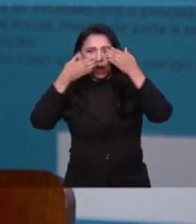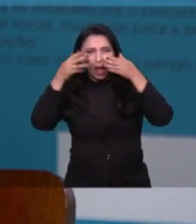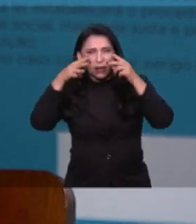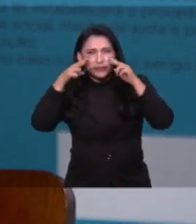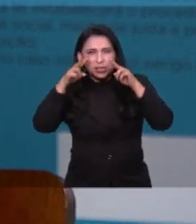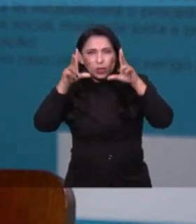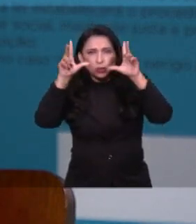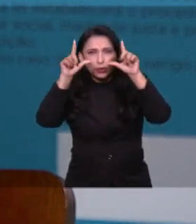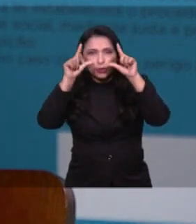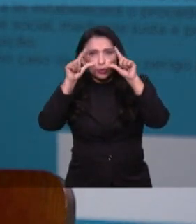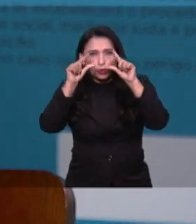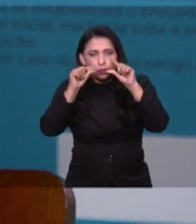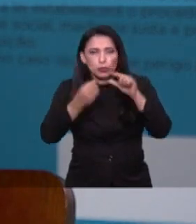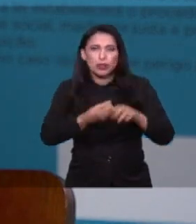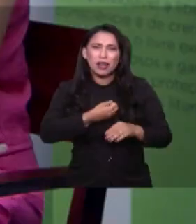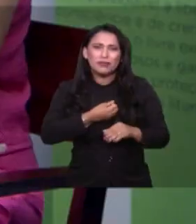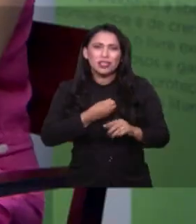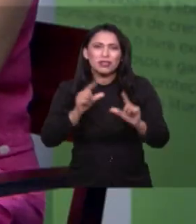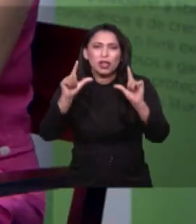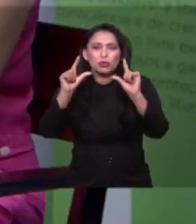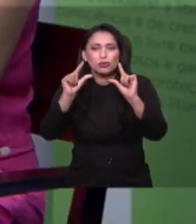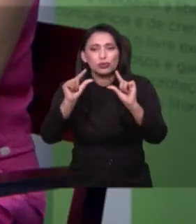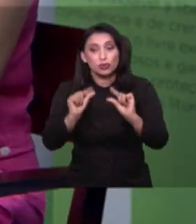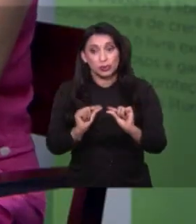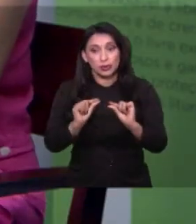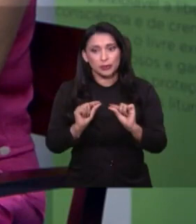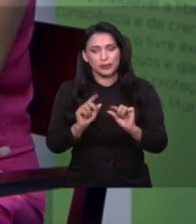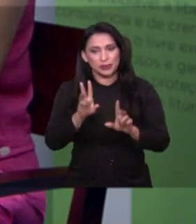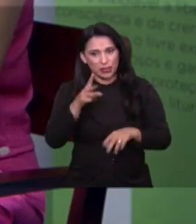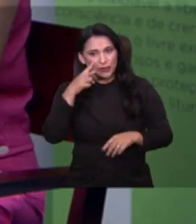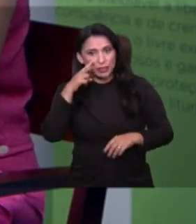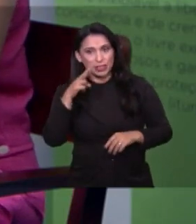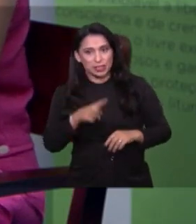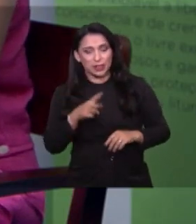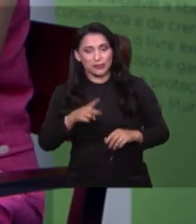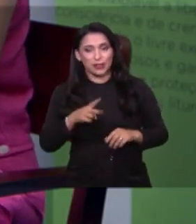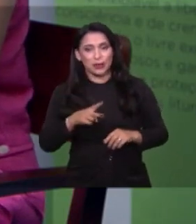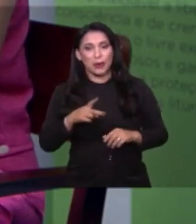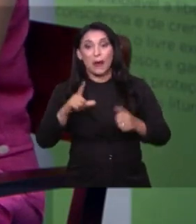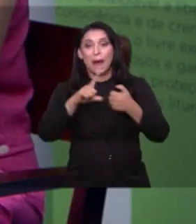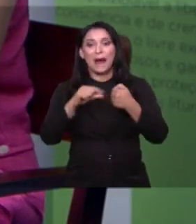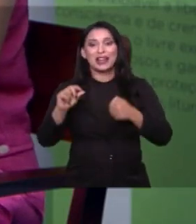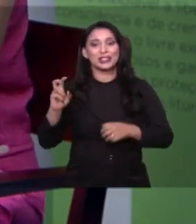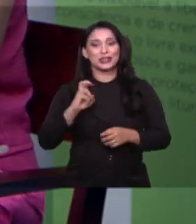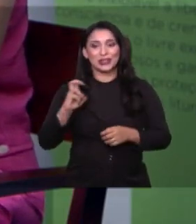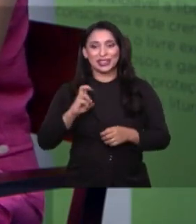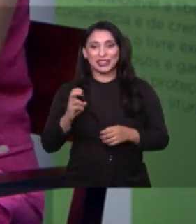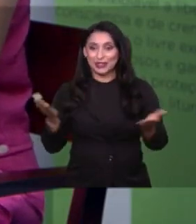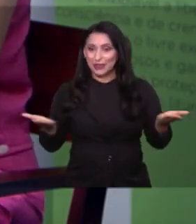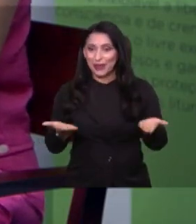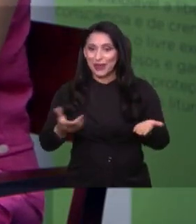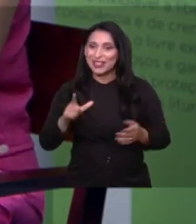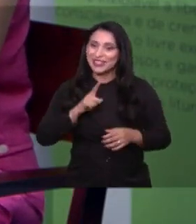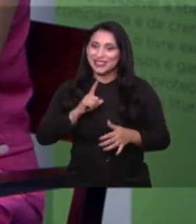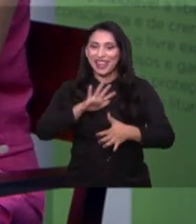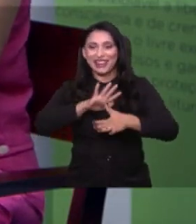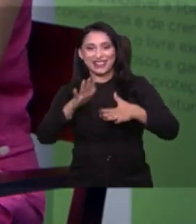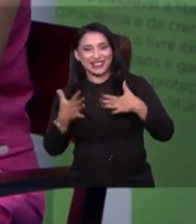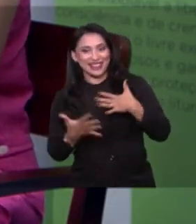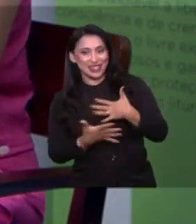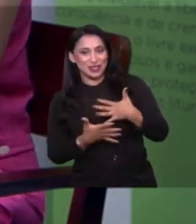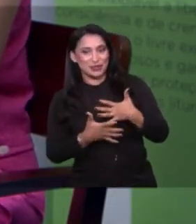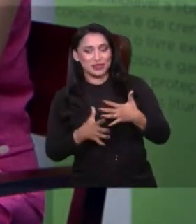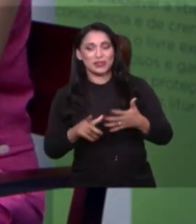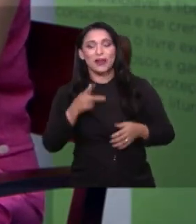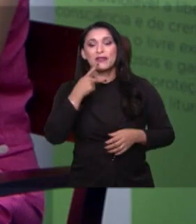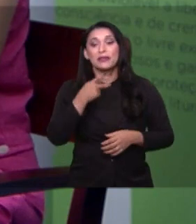são afetados ao longo da vida. Como você deve ter reparado, o artigo 5º de hoje conta com a tradução em Libras. Nós vamos falar sobre